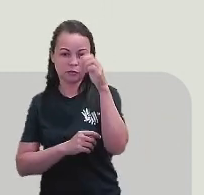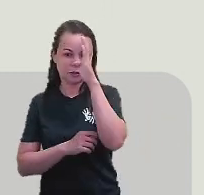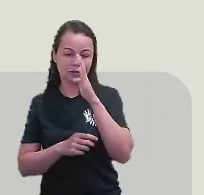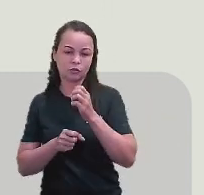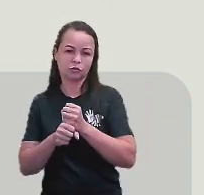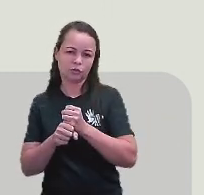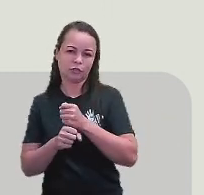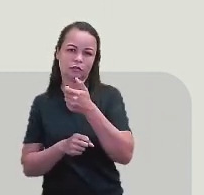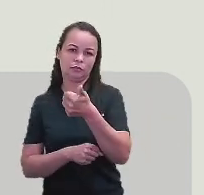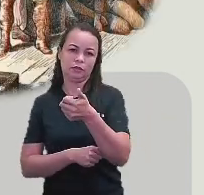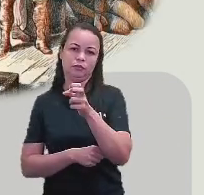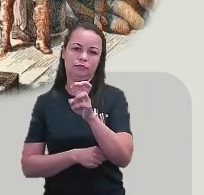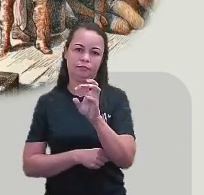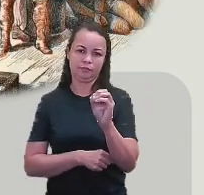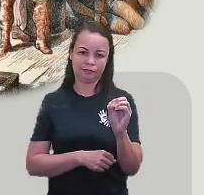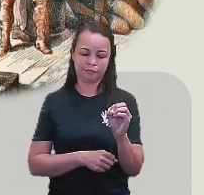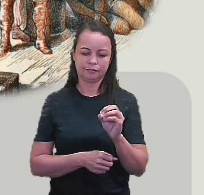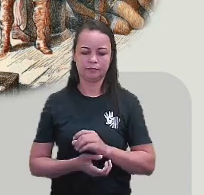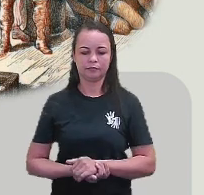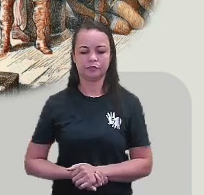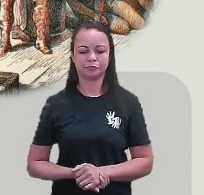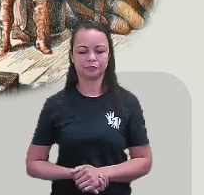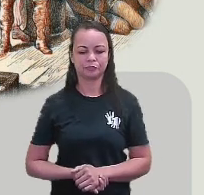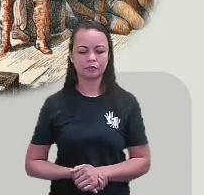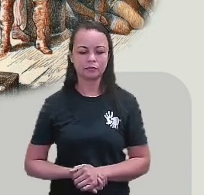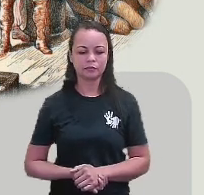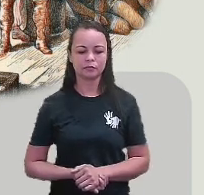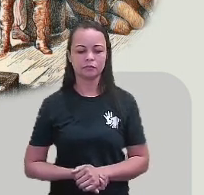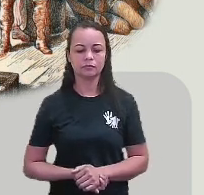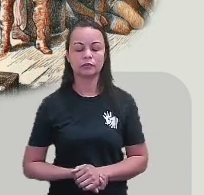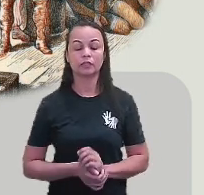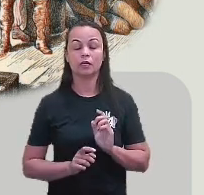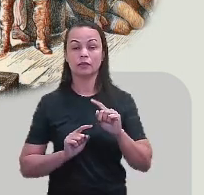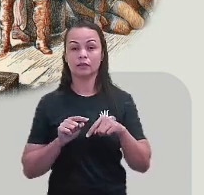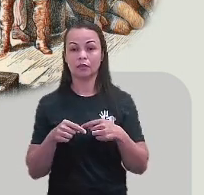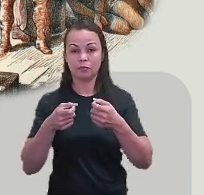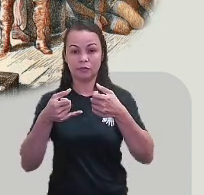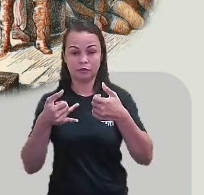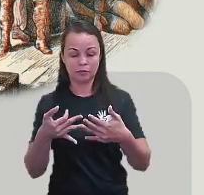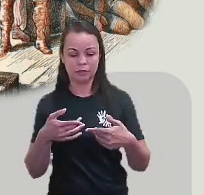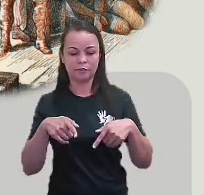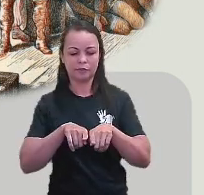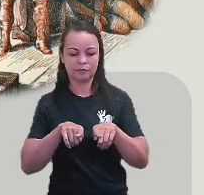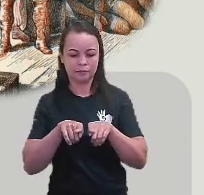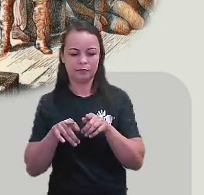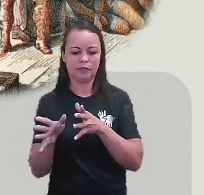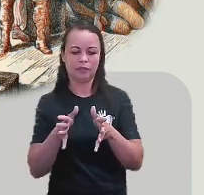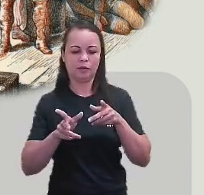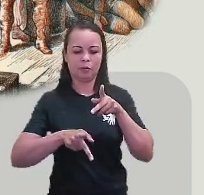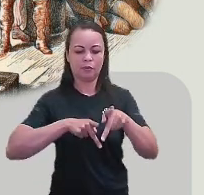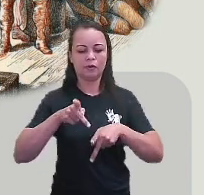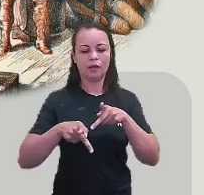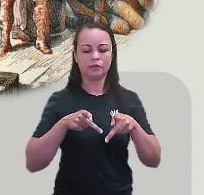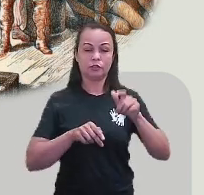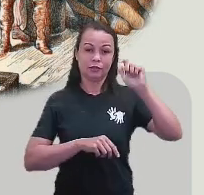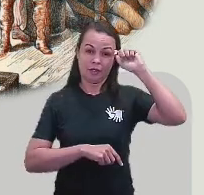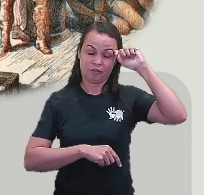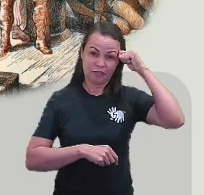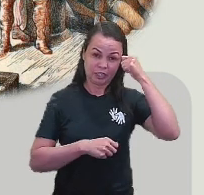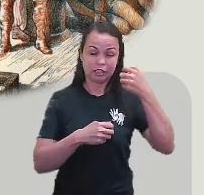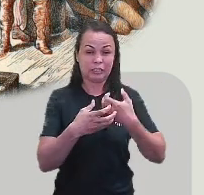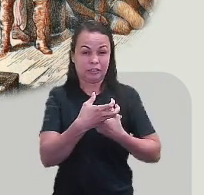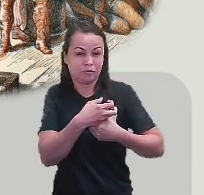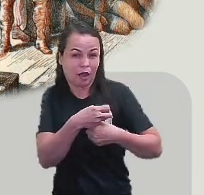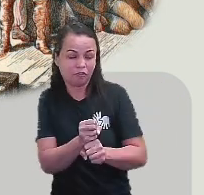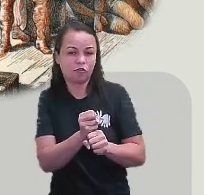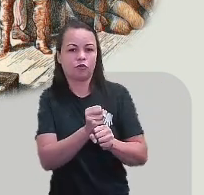dos portugueses. Depois, podemos citar grandes contingentes de população africanas trazidos à forças